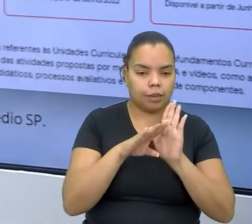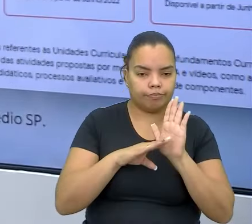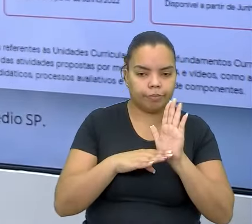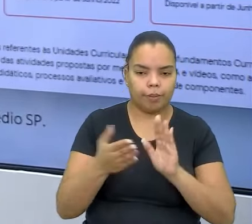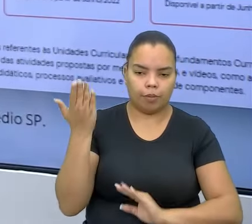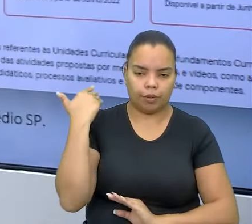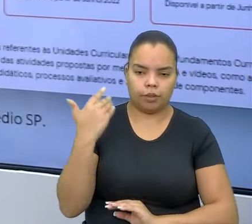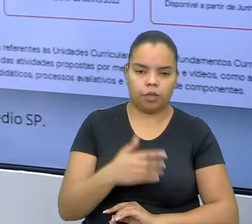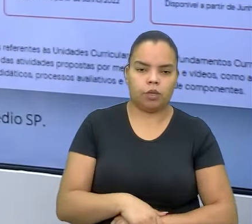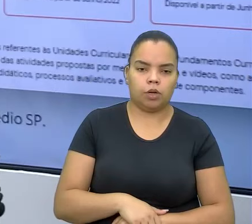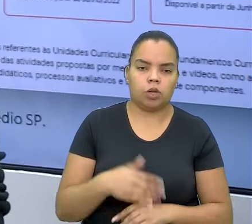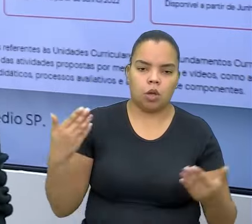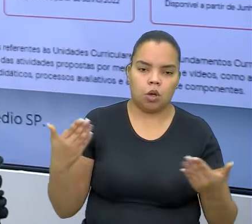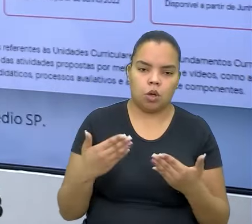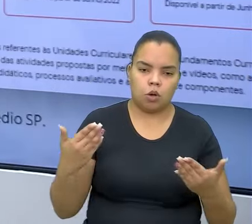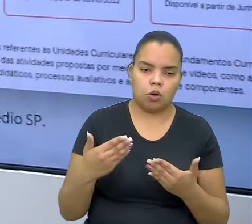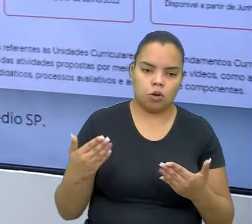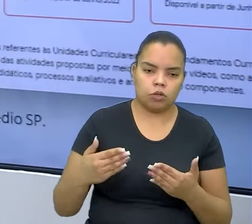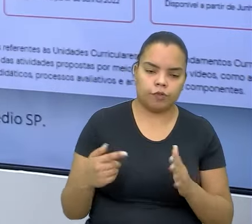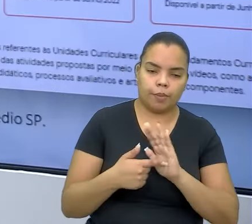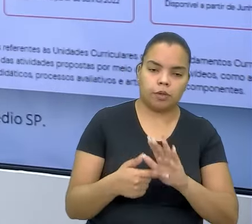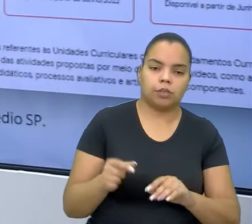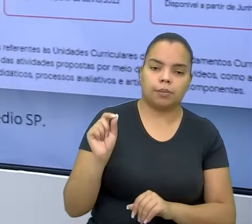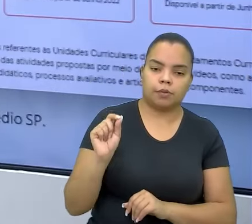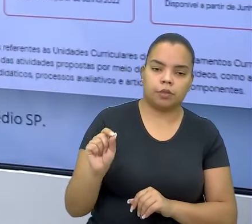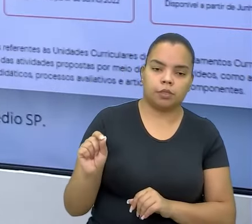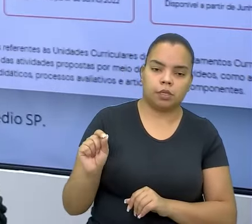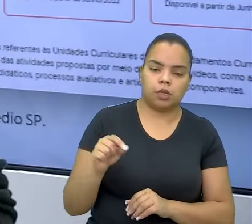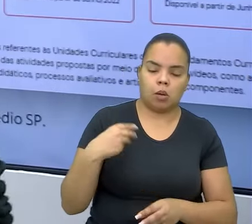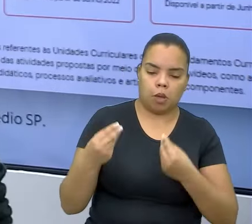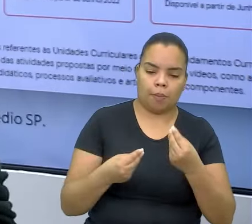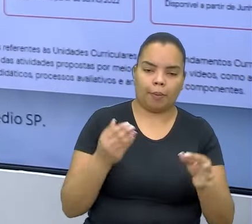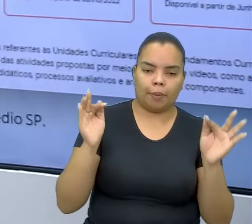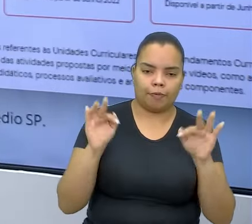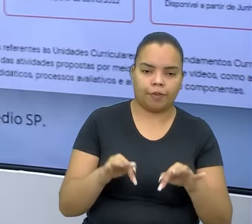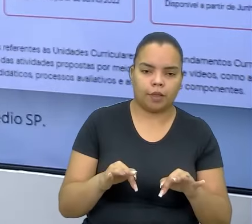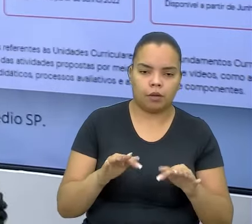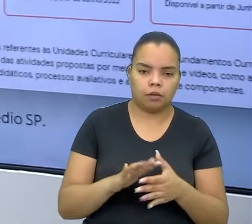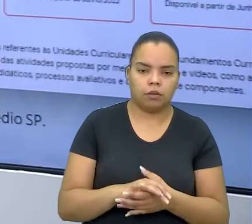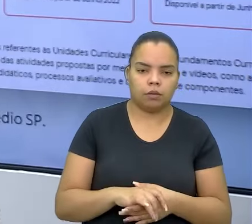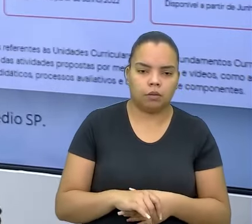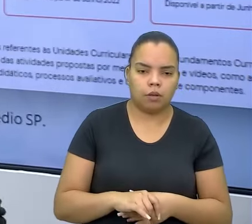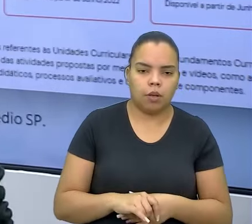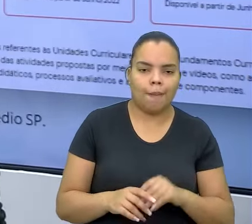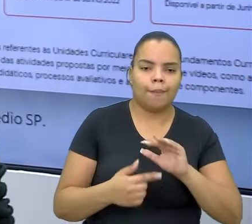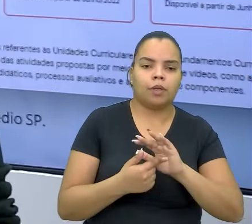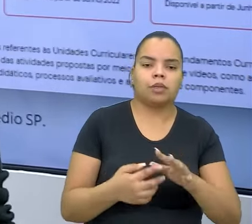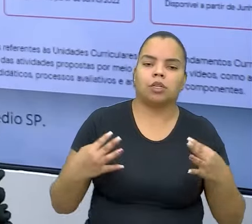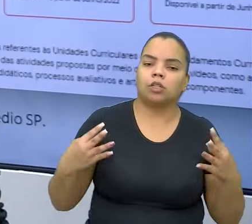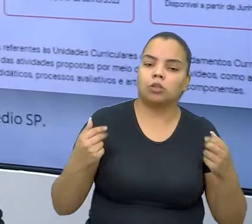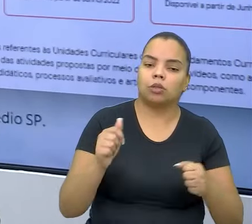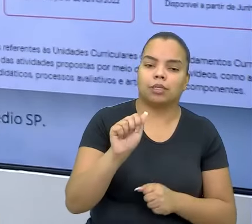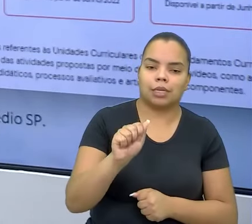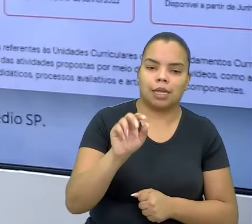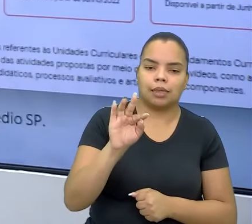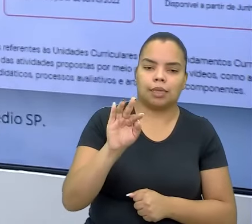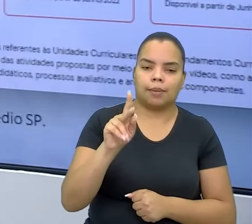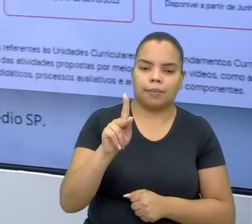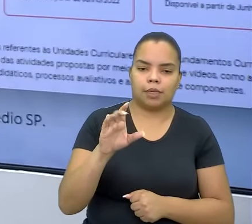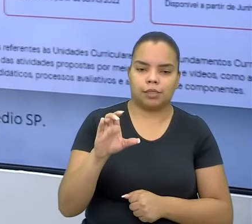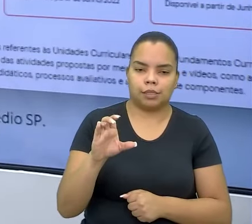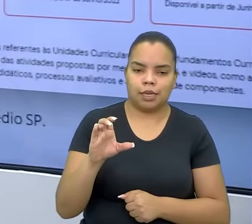bom? Hoje, então, a gente vai trazer para vocês um fechamento mostrando que tudo isso que a gente, todas essas ATPCs que a gente fez